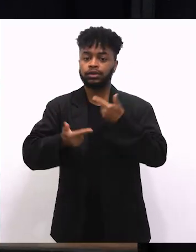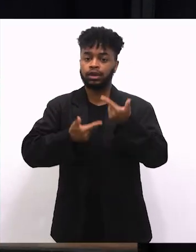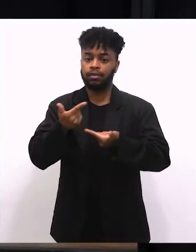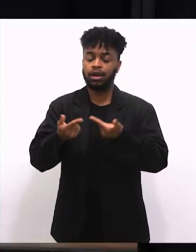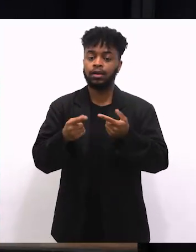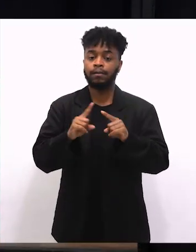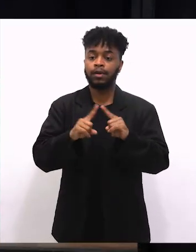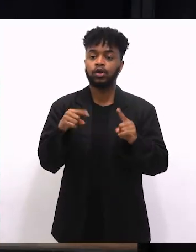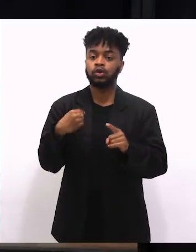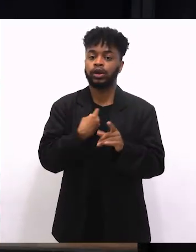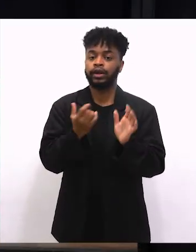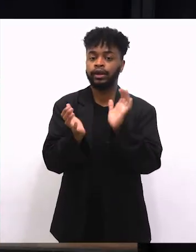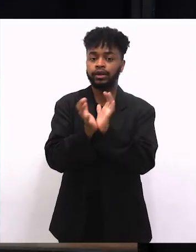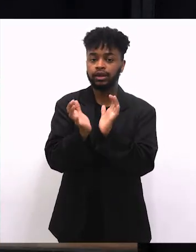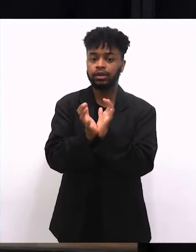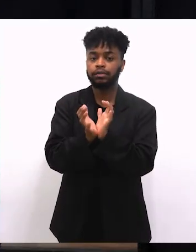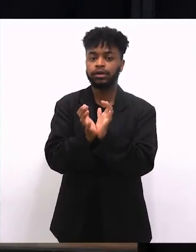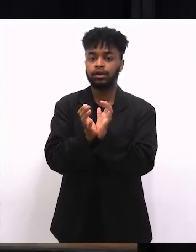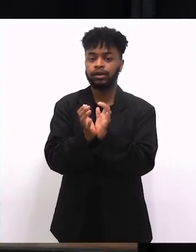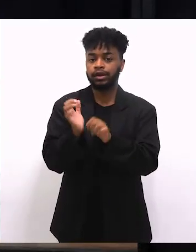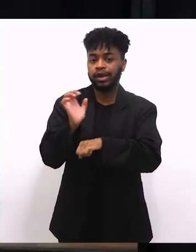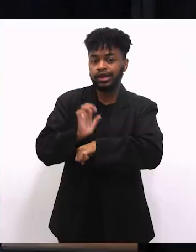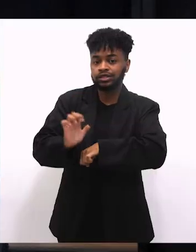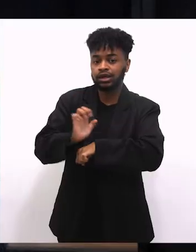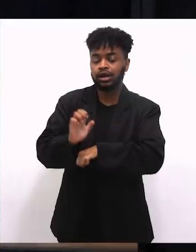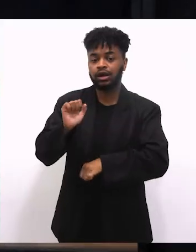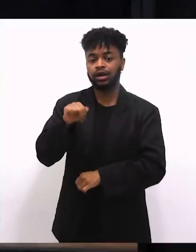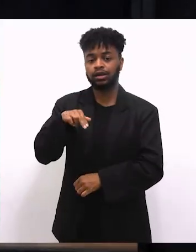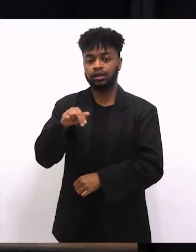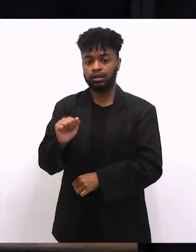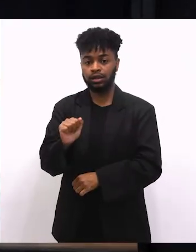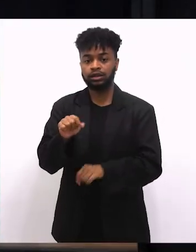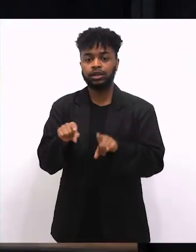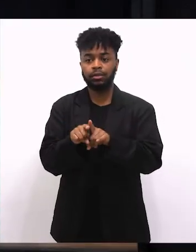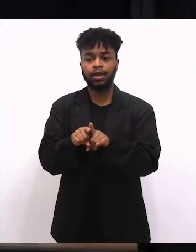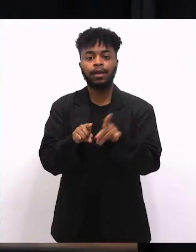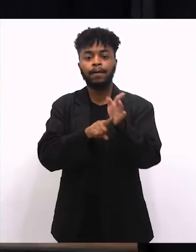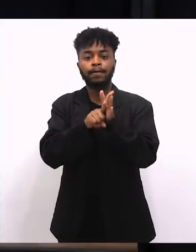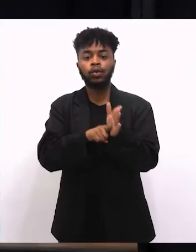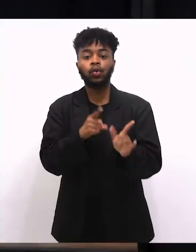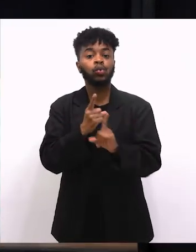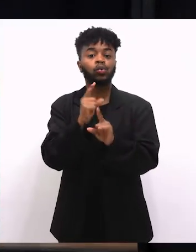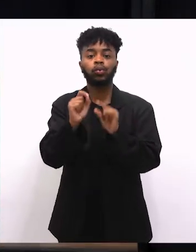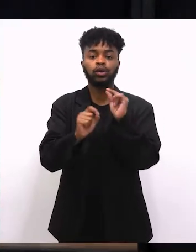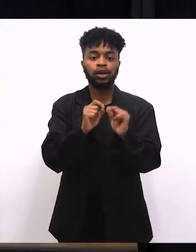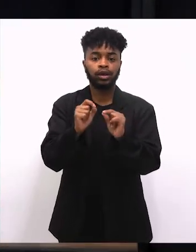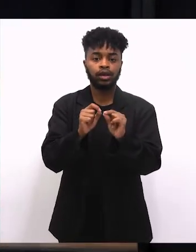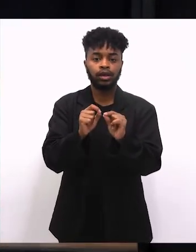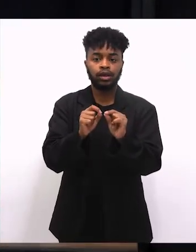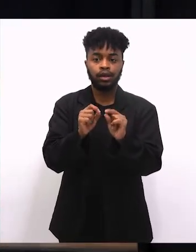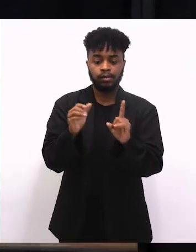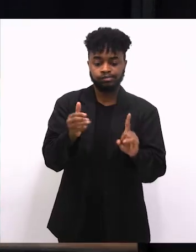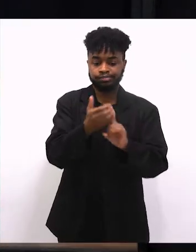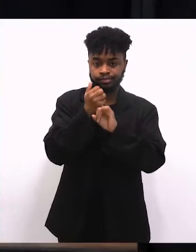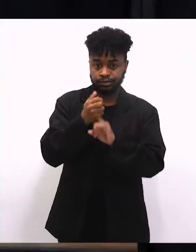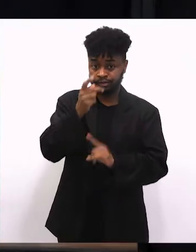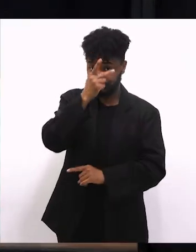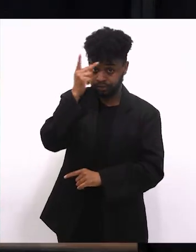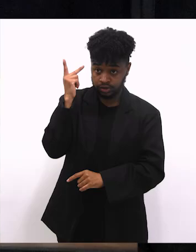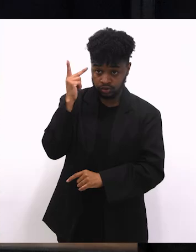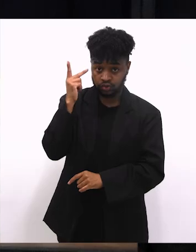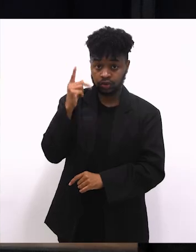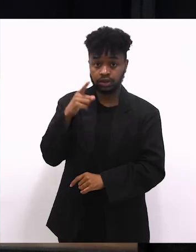trabalho. Aí a nossa produção, a nossa querida estagiária Ana Rinaldi, ela apurou também o seguinte: o tráfico de pessoas, de